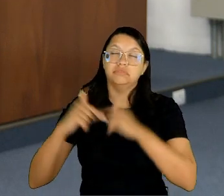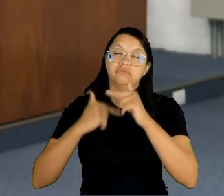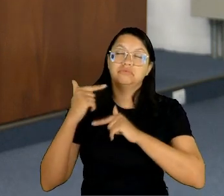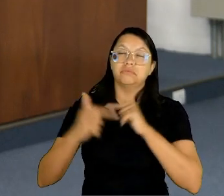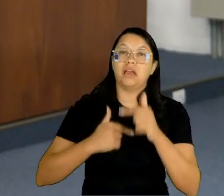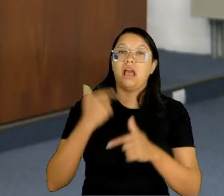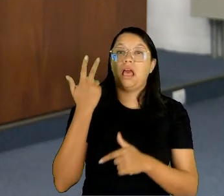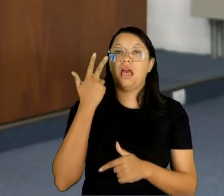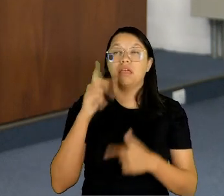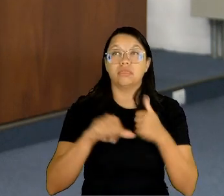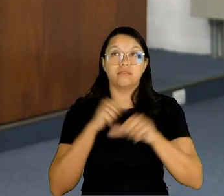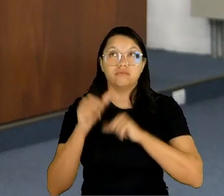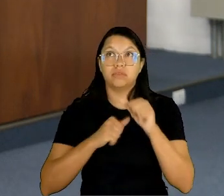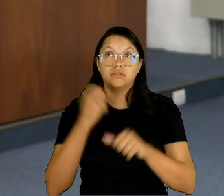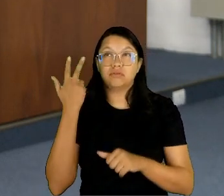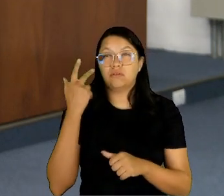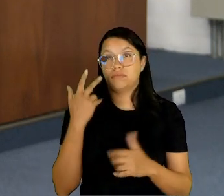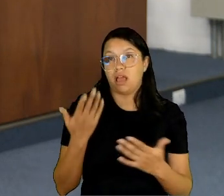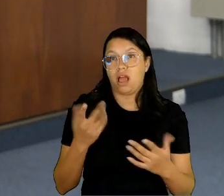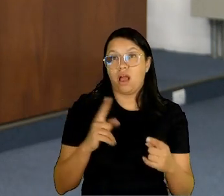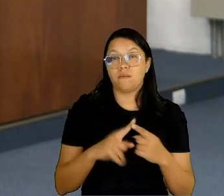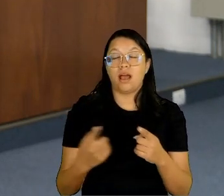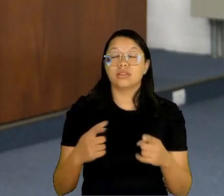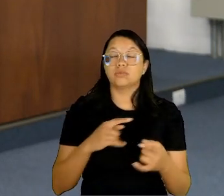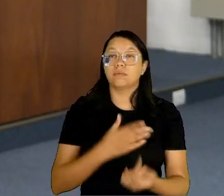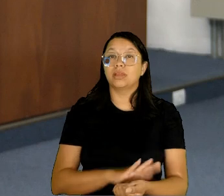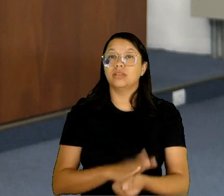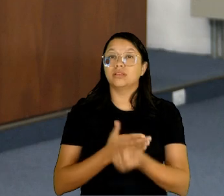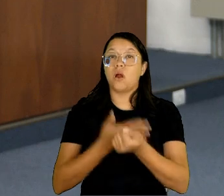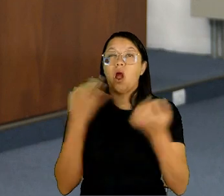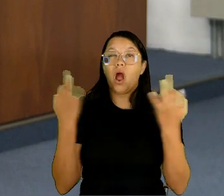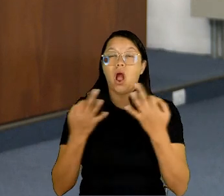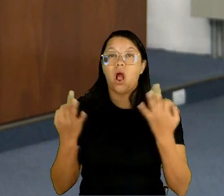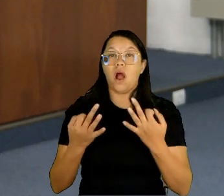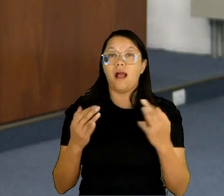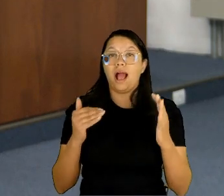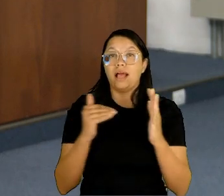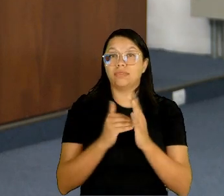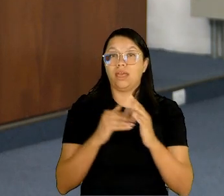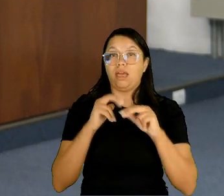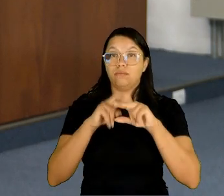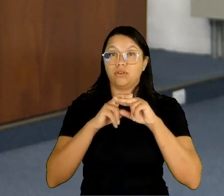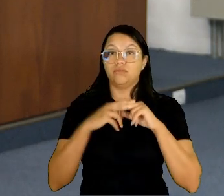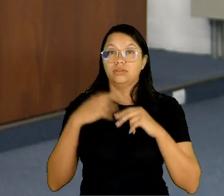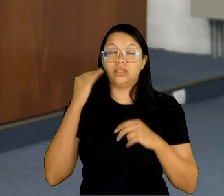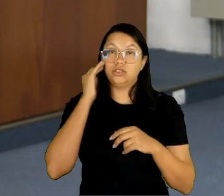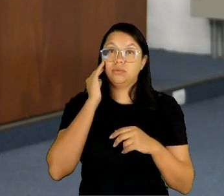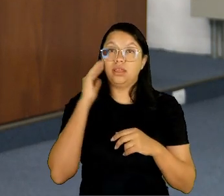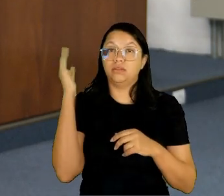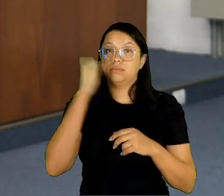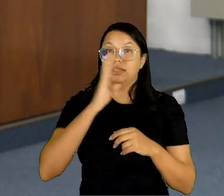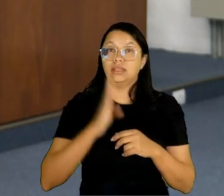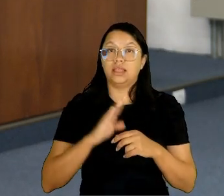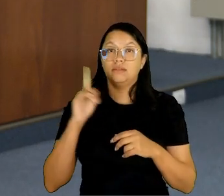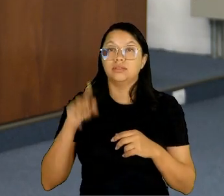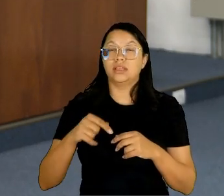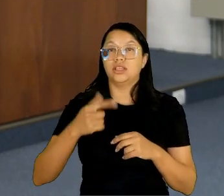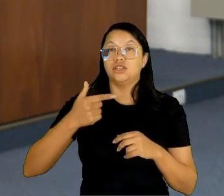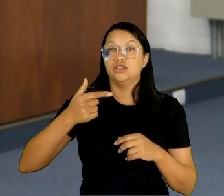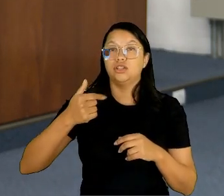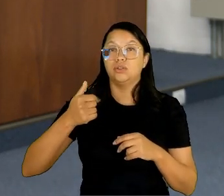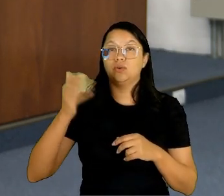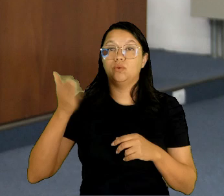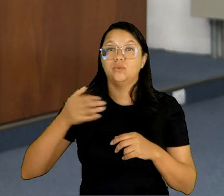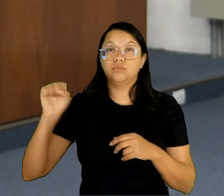o longo dos anos. Mas, no geral, uma pressão ótima, até pelo consenso brasileiro, seria menor do que a gente